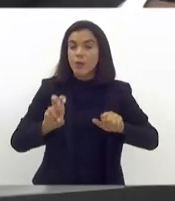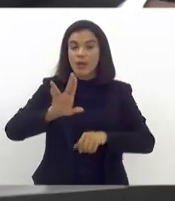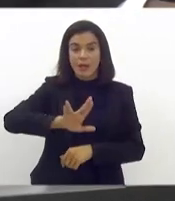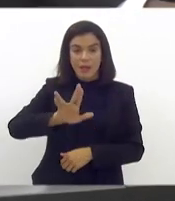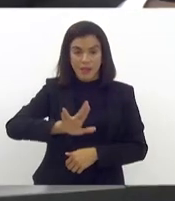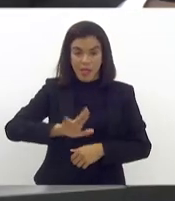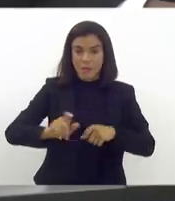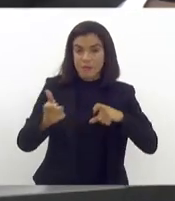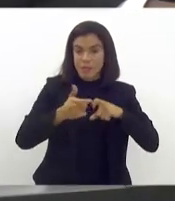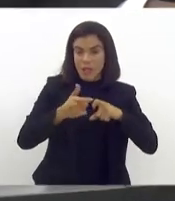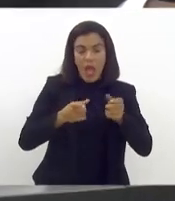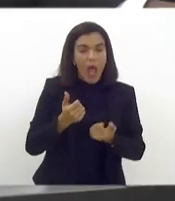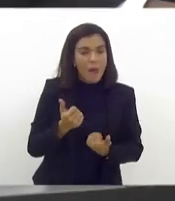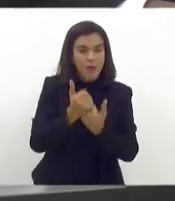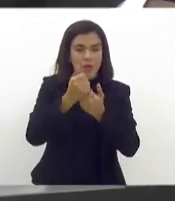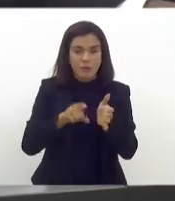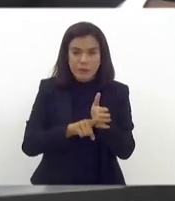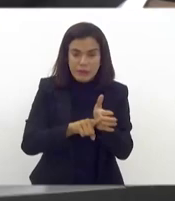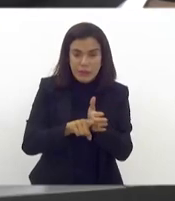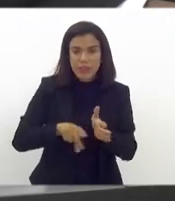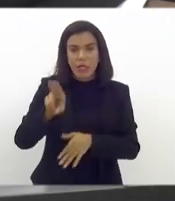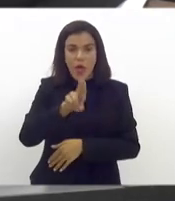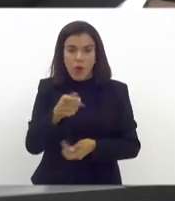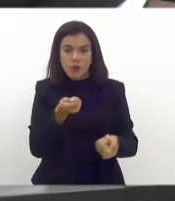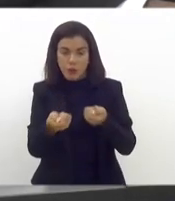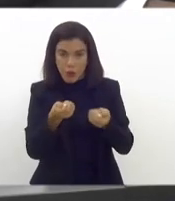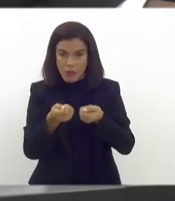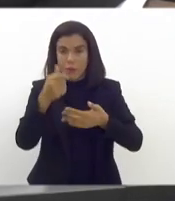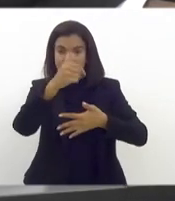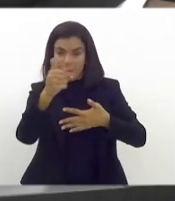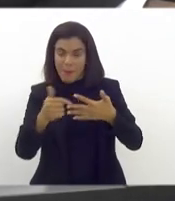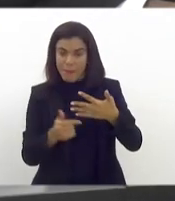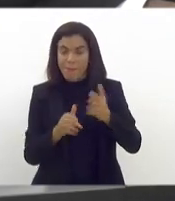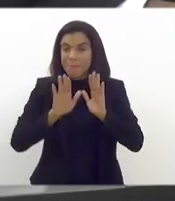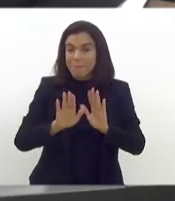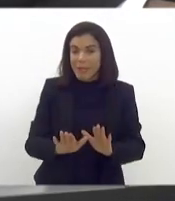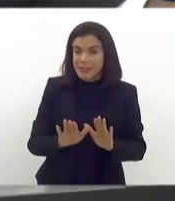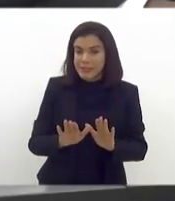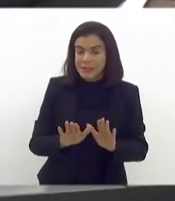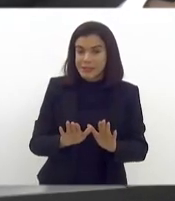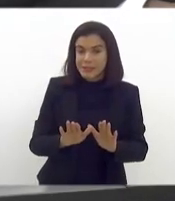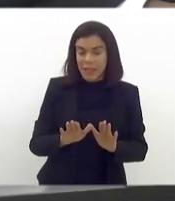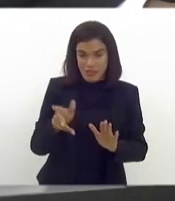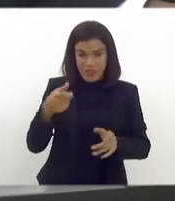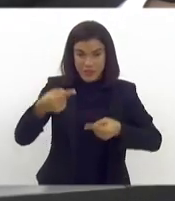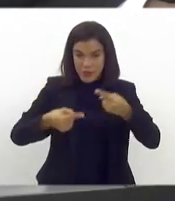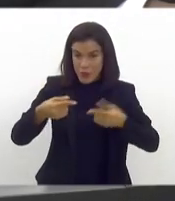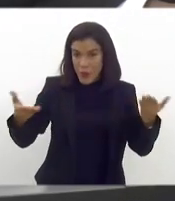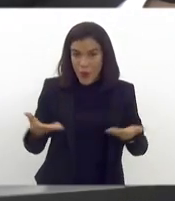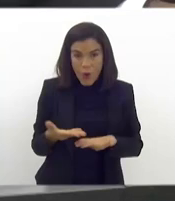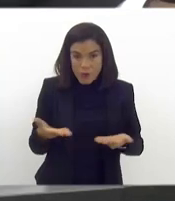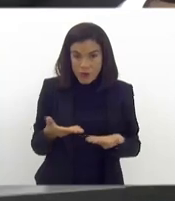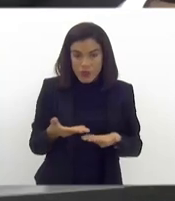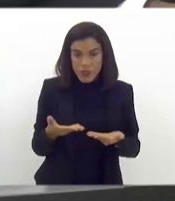medicinal, apoio à pesquisa, à utilização controlada, etc. No entanto, essa que a gente está discutindo hoje não